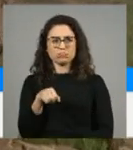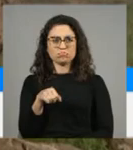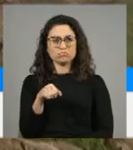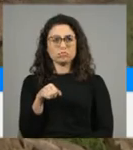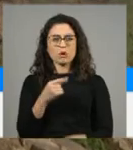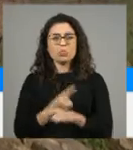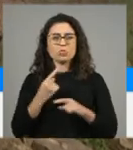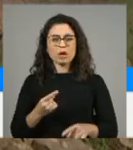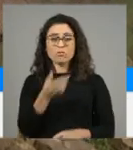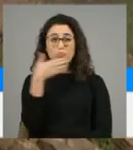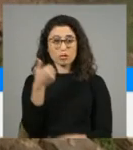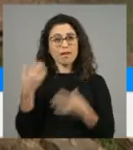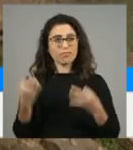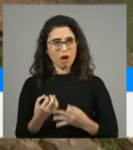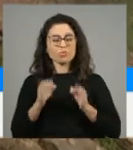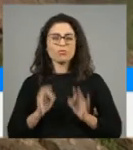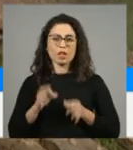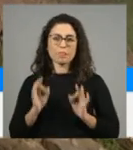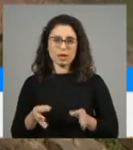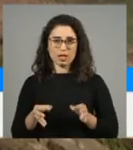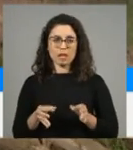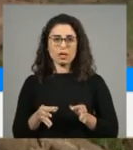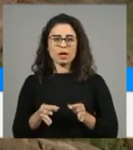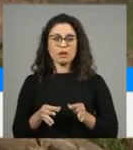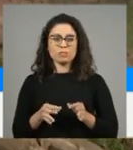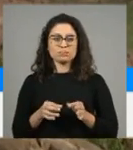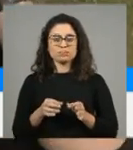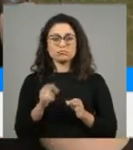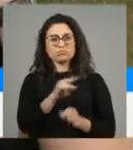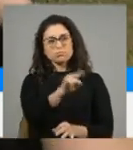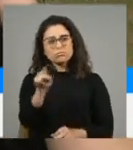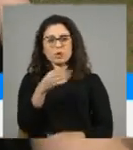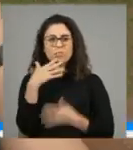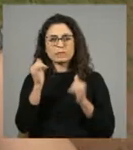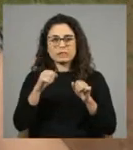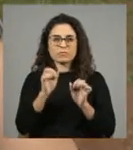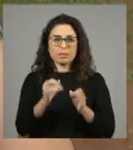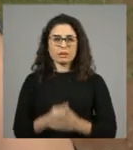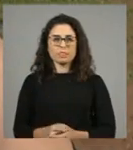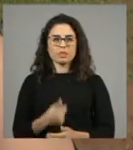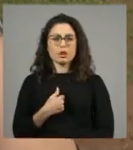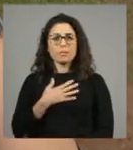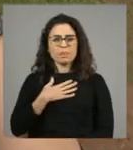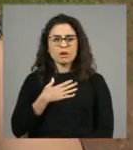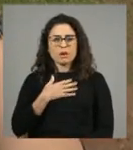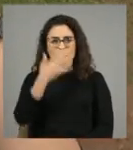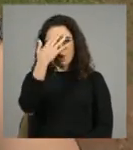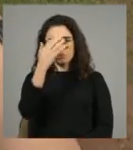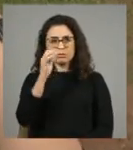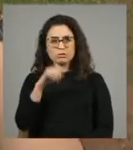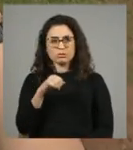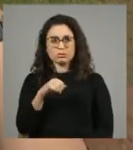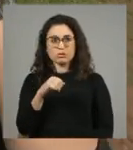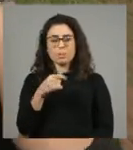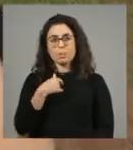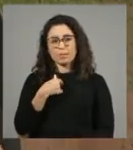really beautiful, it's worth it, and it would have made sense. So, yes. Actually, I really need to go to the toilet, so it was fine for